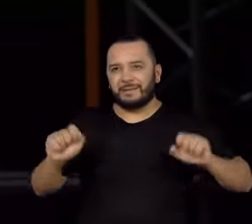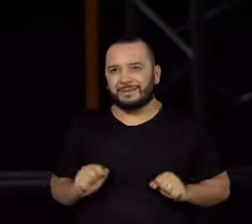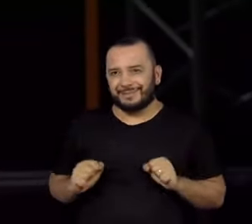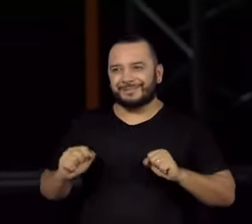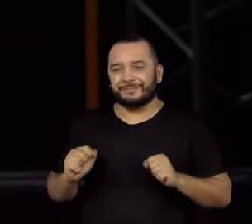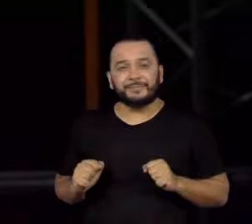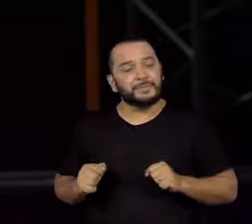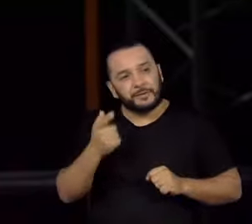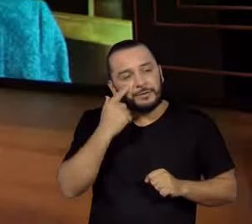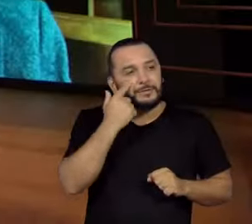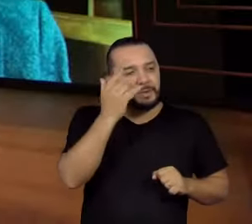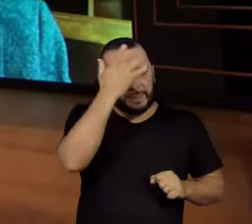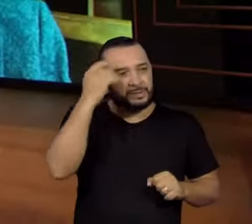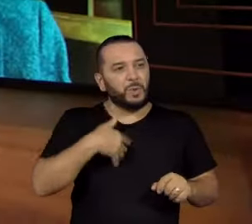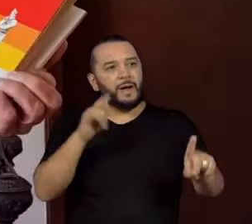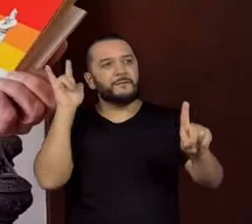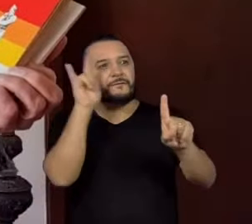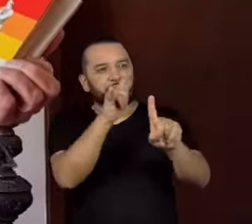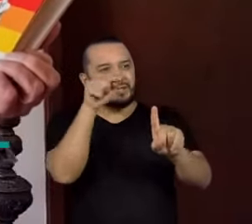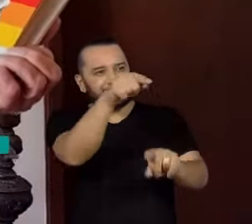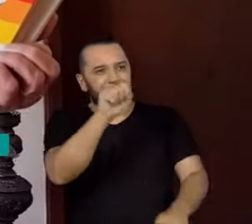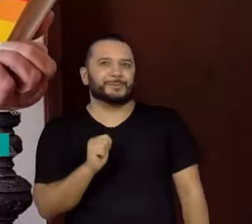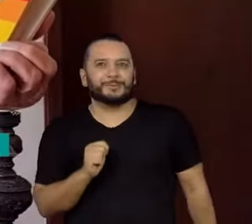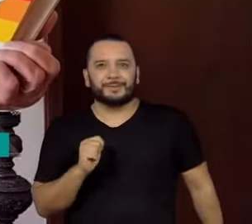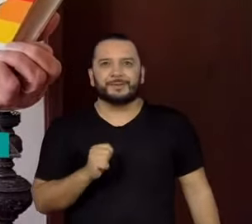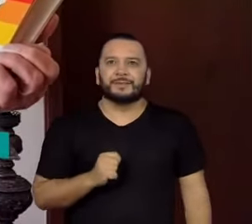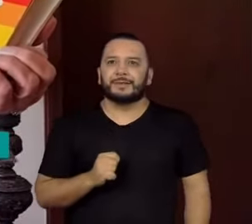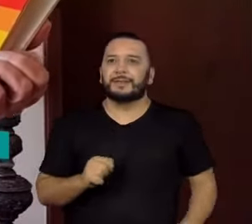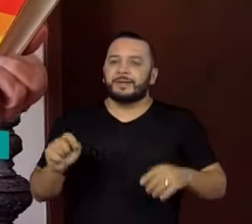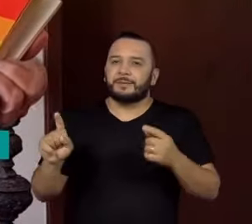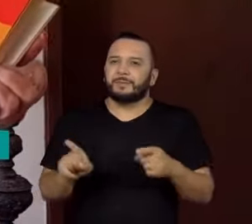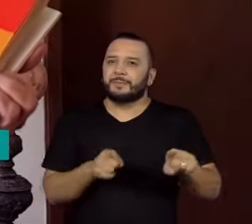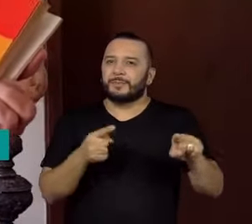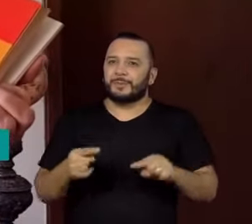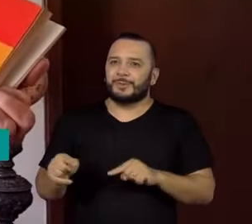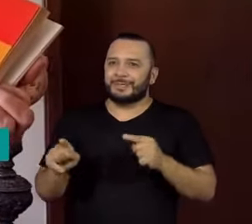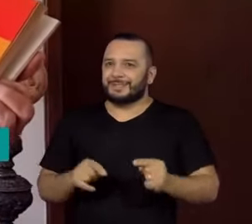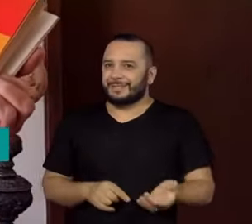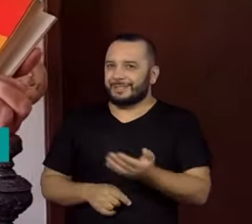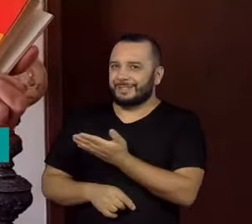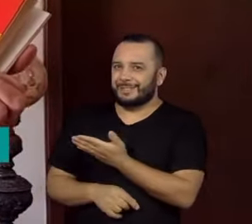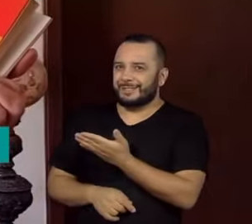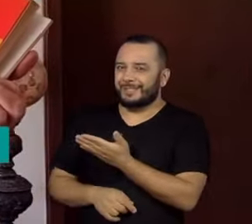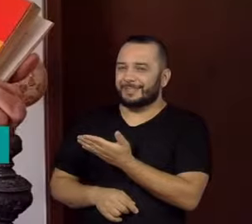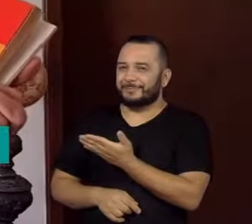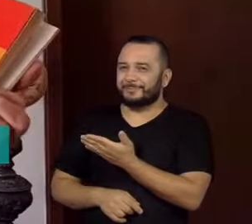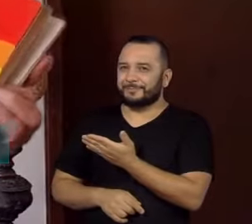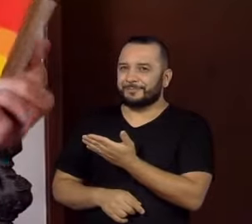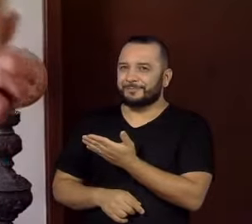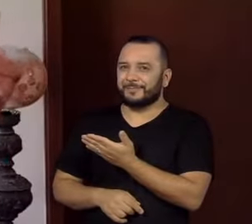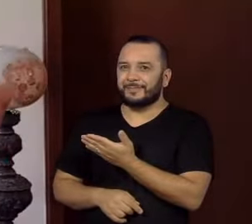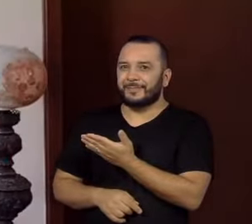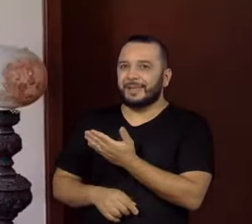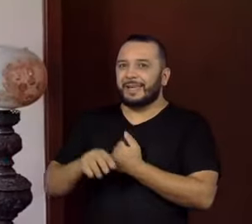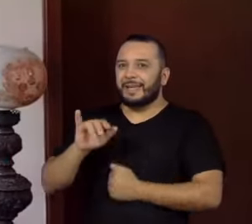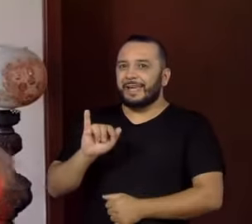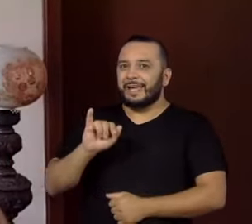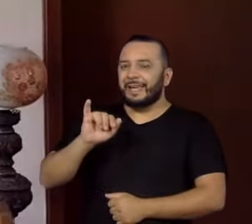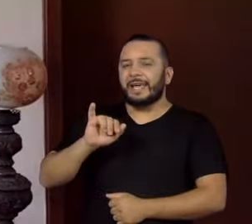aquela época do tropicalismo? Música impopular, por falar nisso, estou aqui com música impopular do Júlio